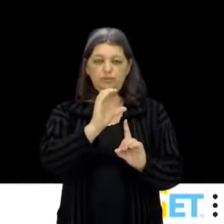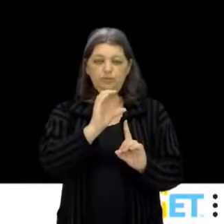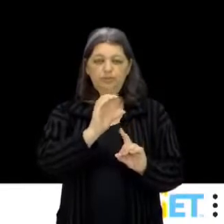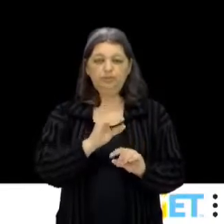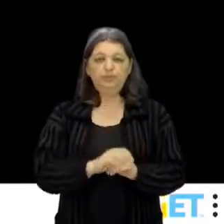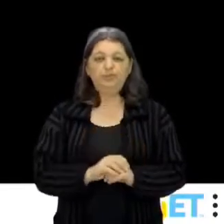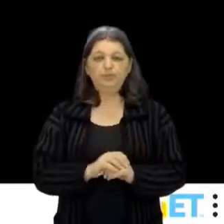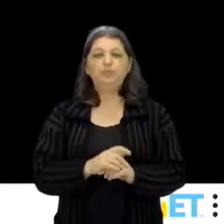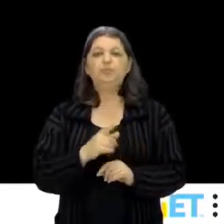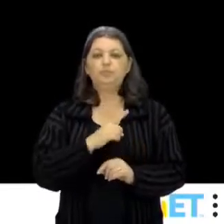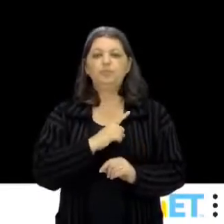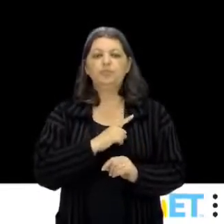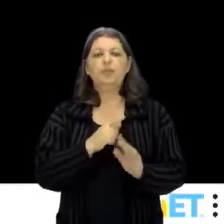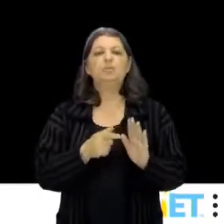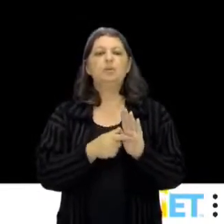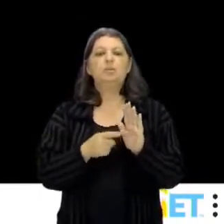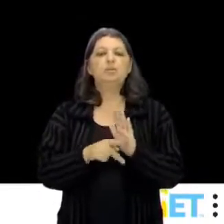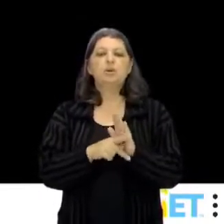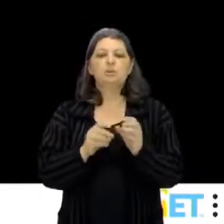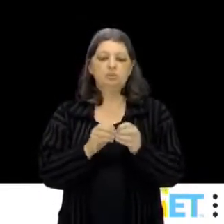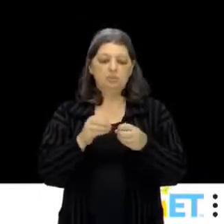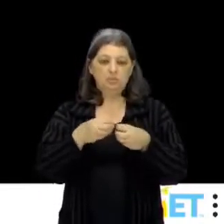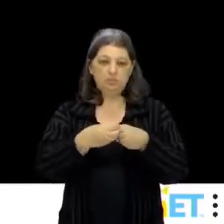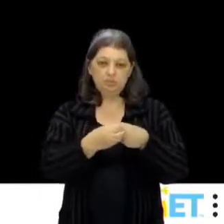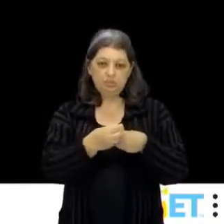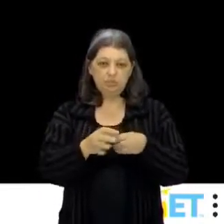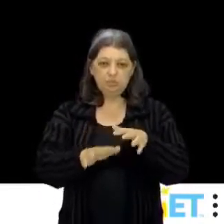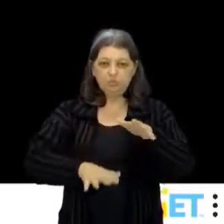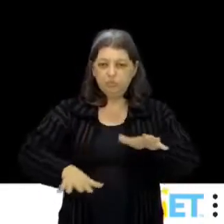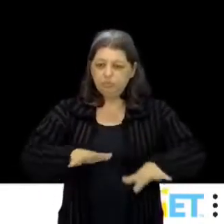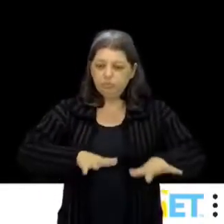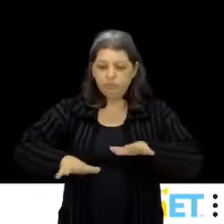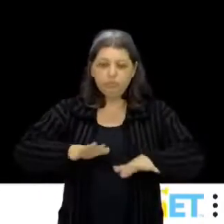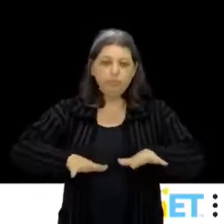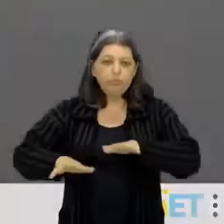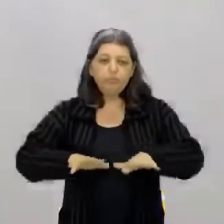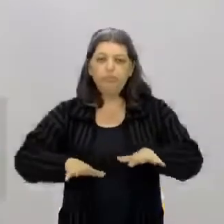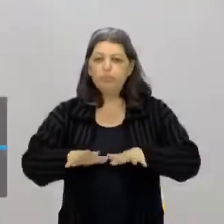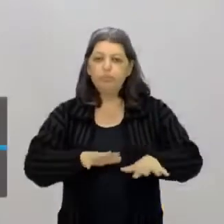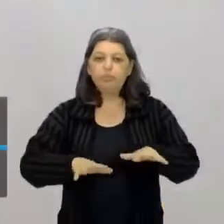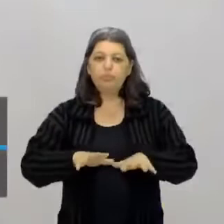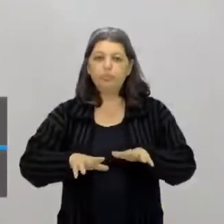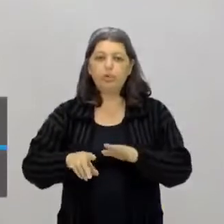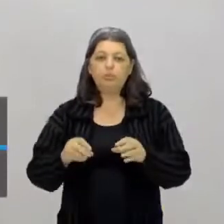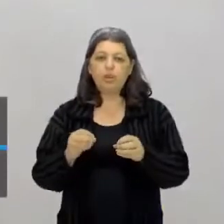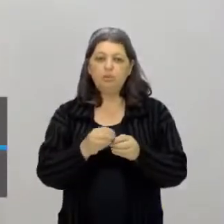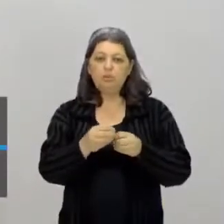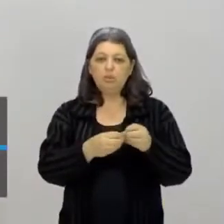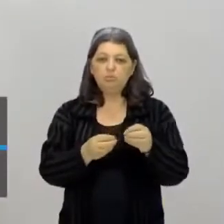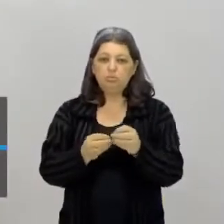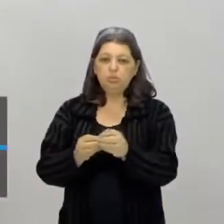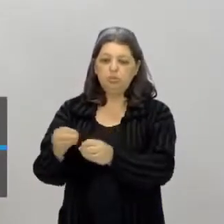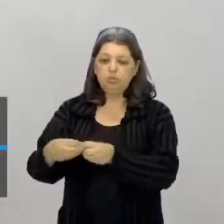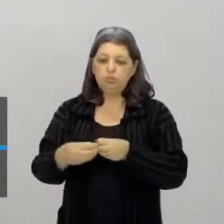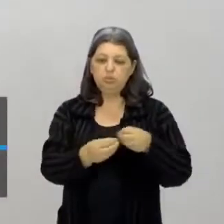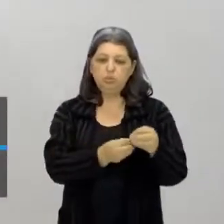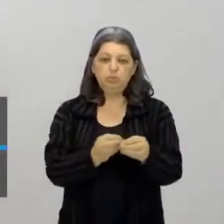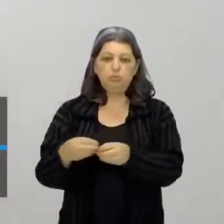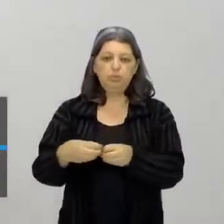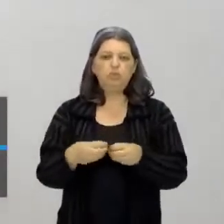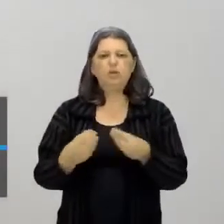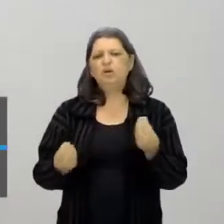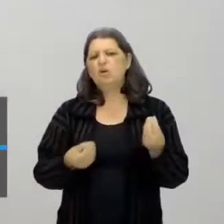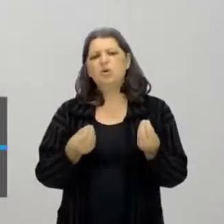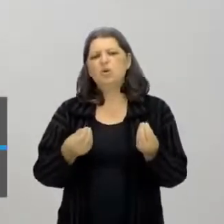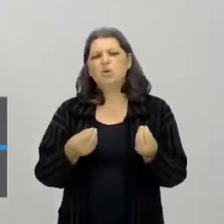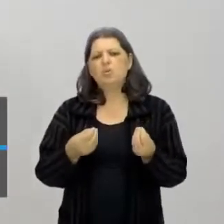corresponde a essas colisões, esses choques e essa movimentação dentro do potinho. Agora, como pode ser o